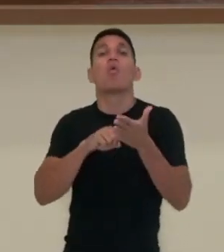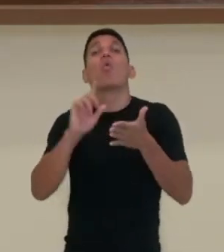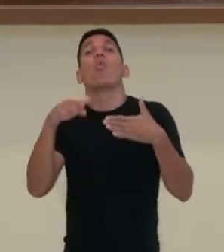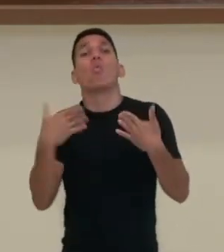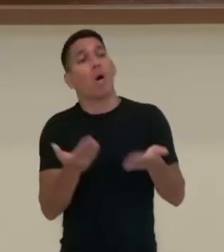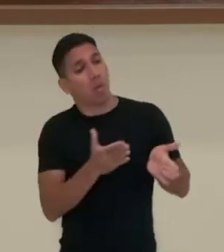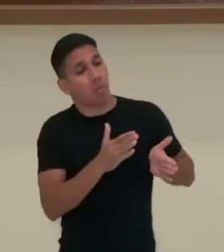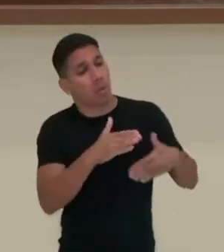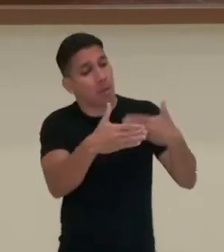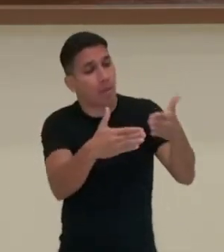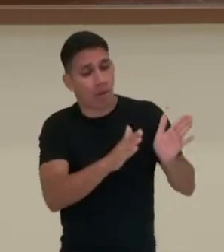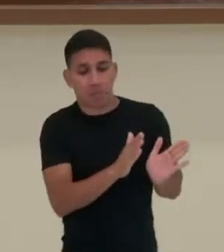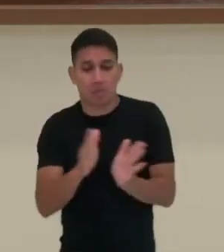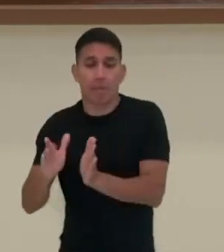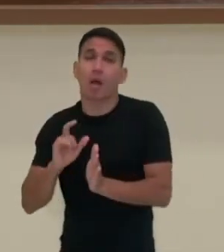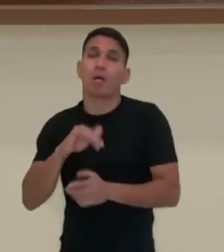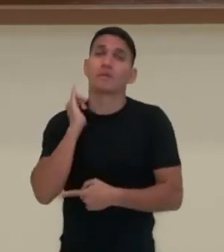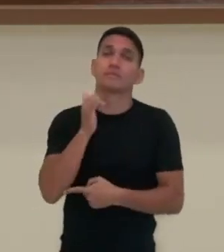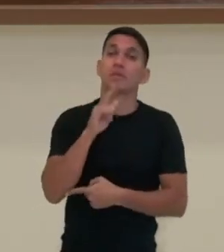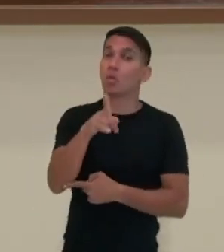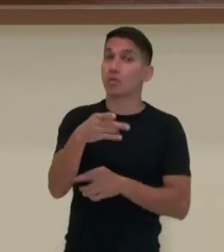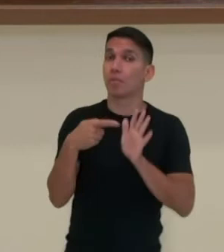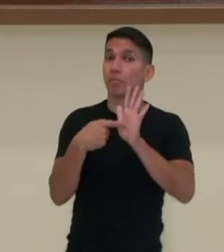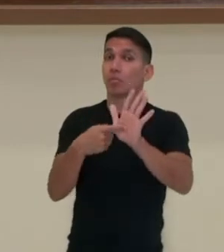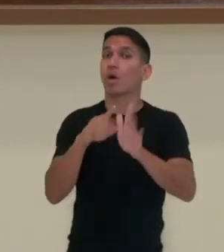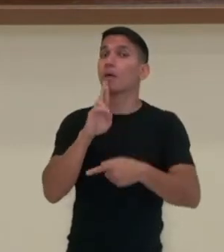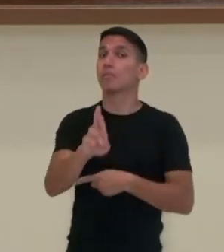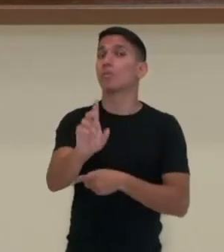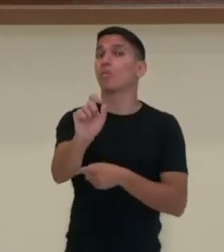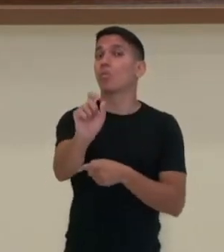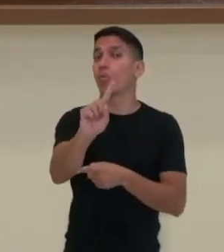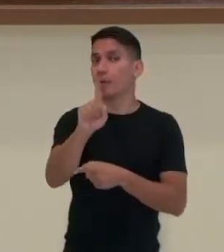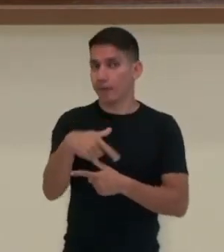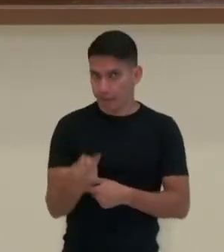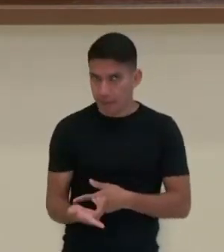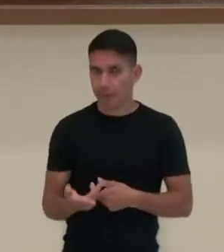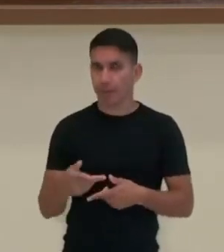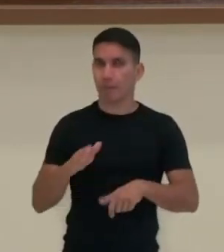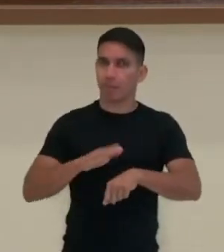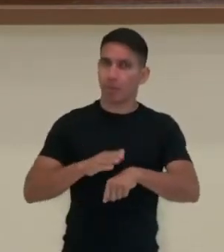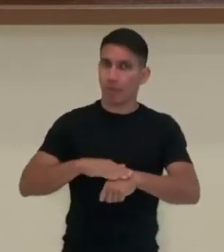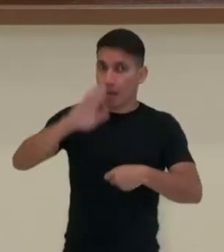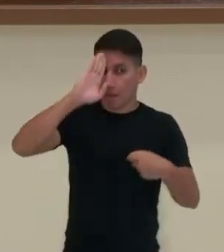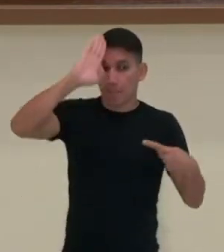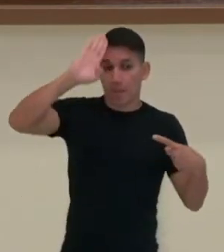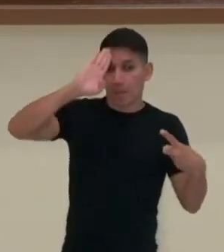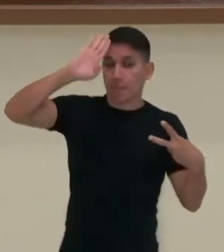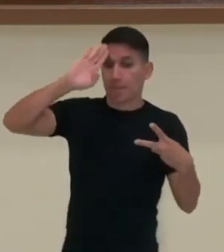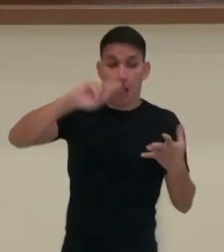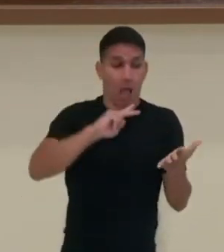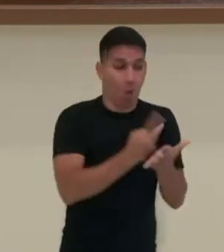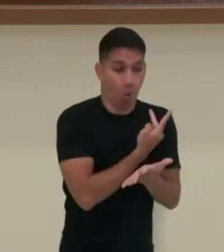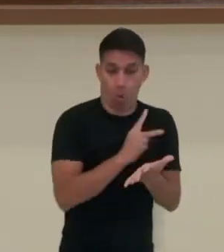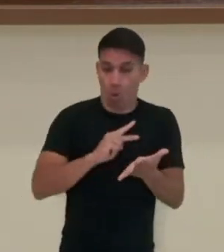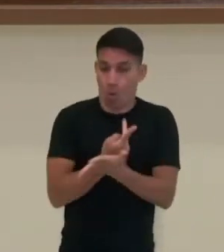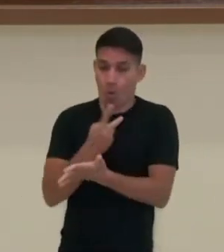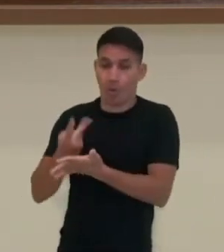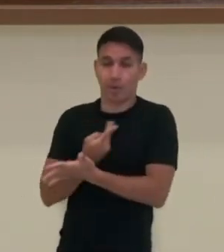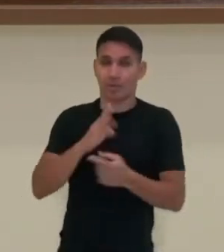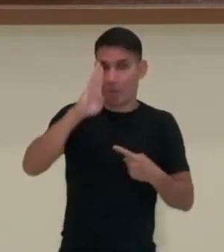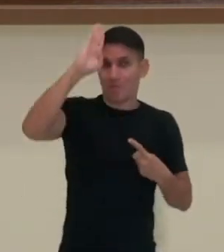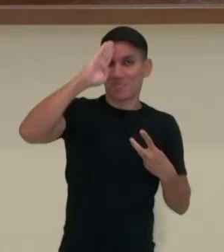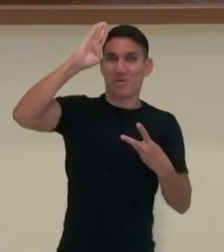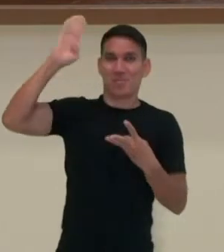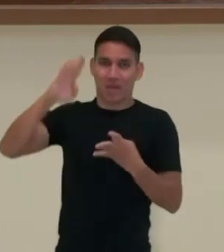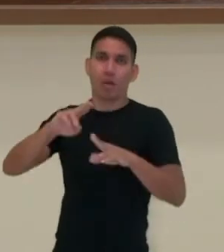dessa narrativa e o que você vai colocar como resposta? Justamente os principais acontecimentos ali, então,